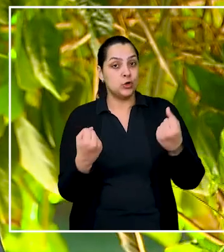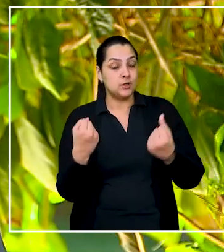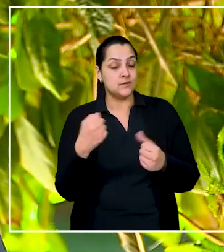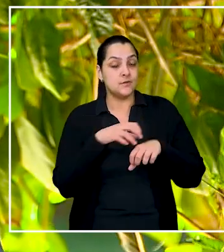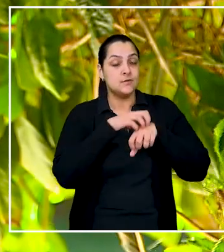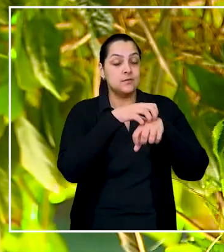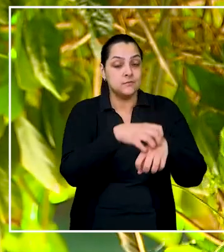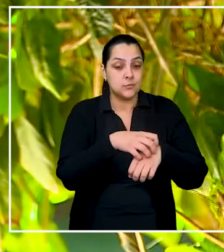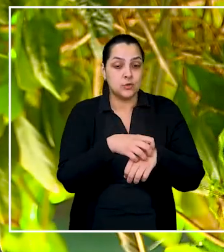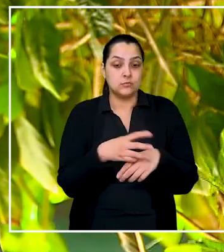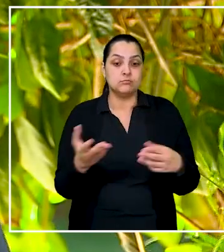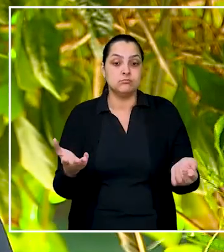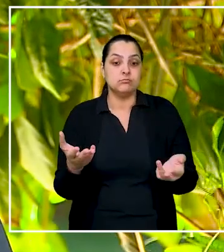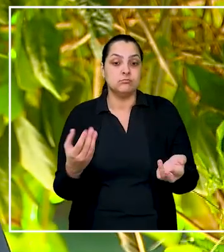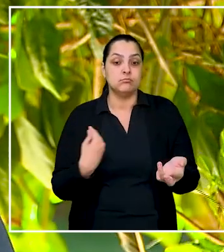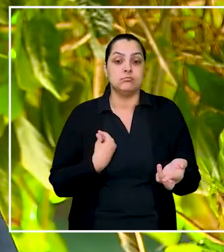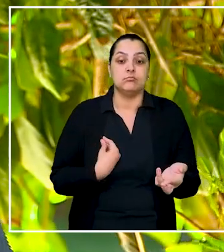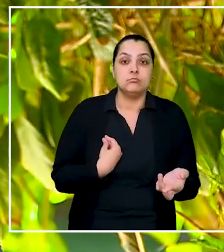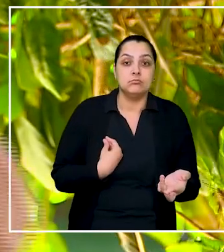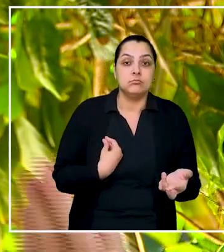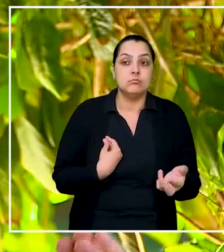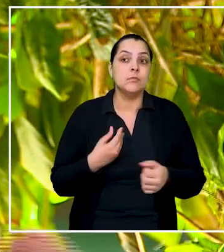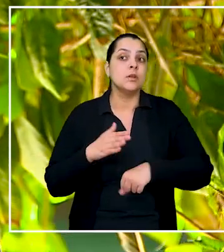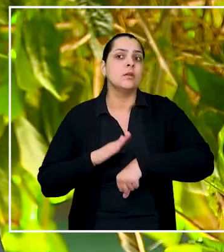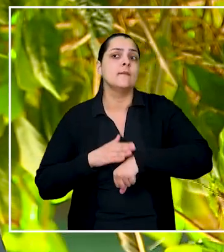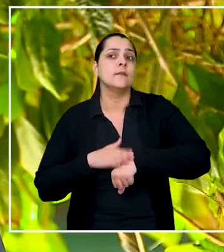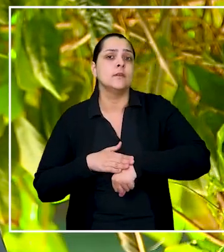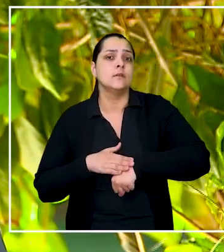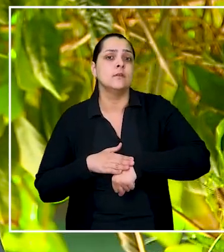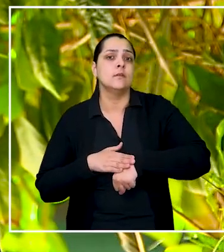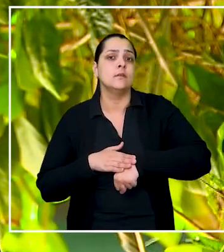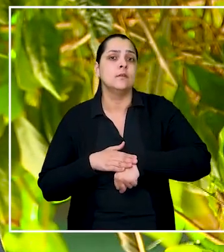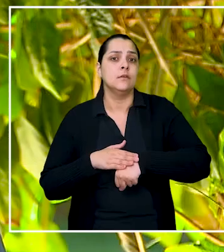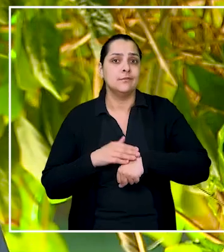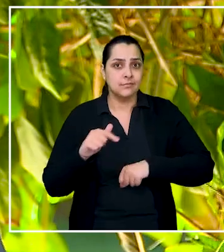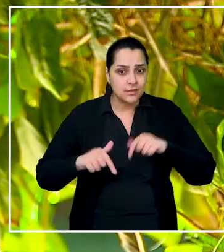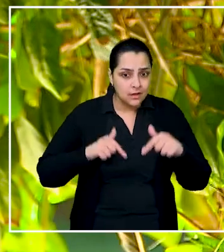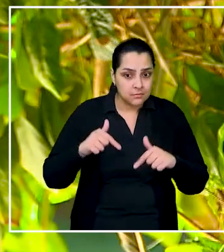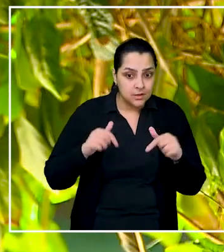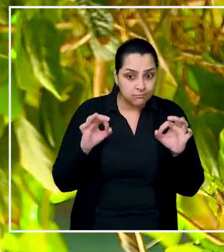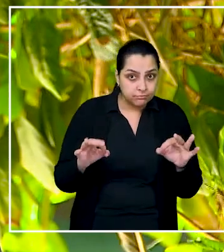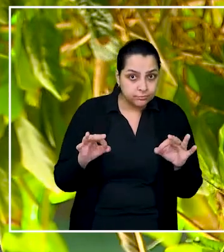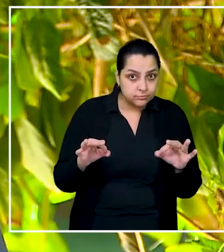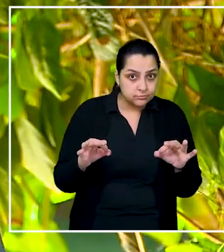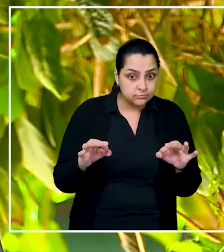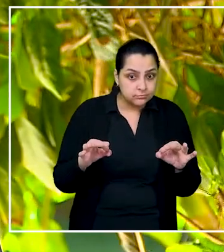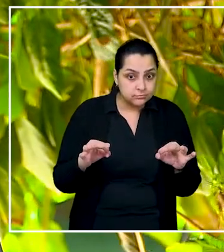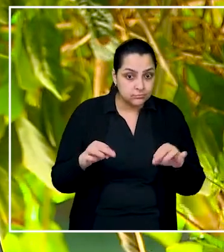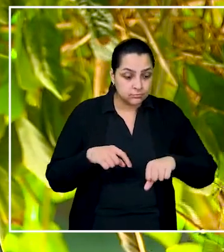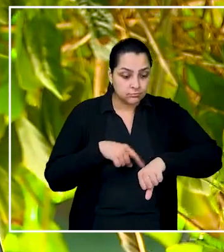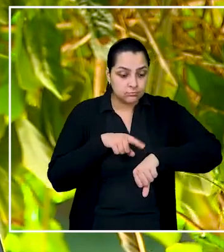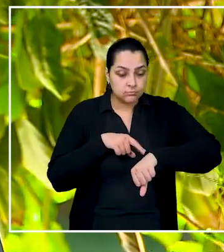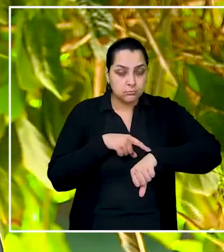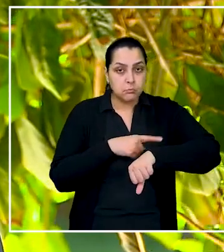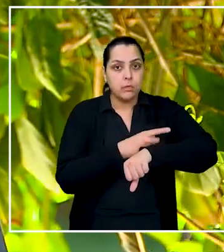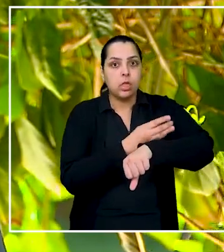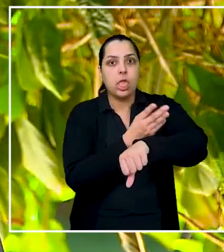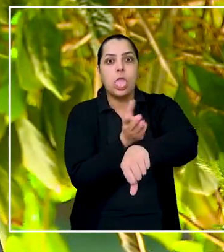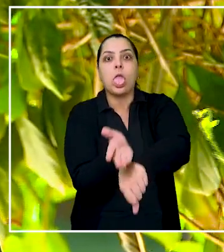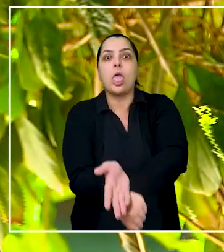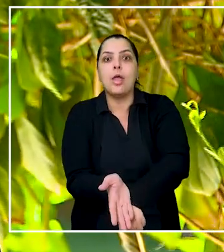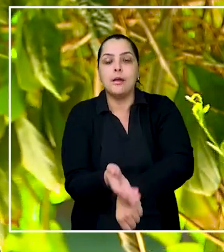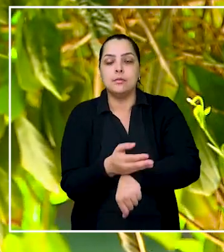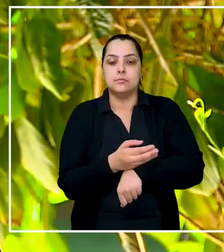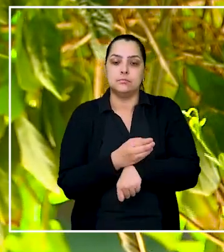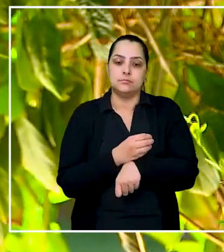dos motoristas, transporte de cargas, onde é que ele está, o que está fazendo, como é que está sendo a jornada, se está tendo jornada para além